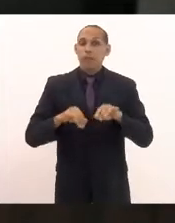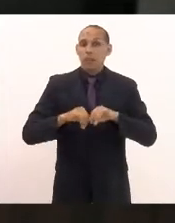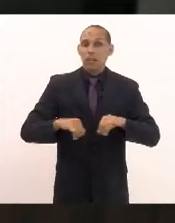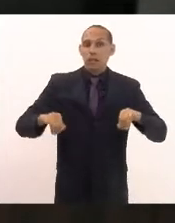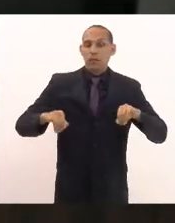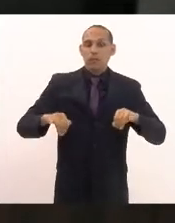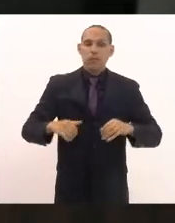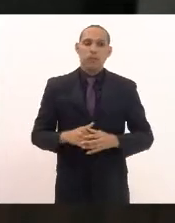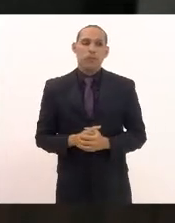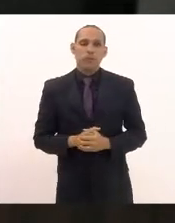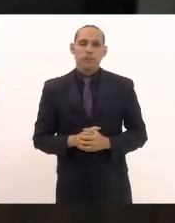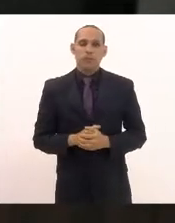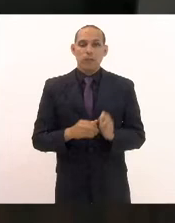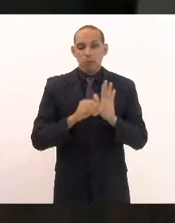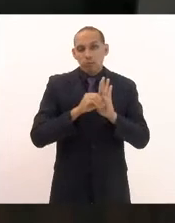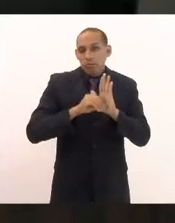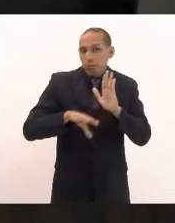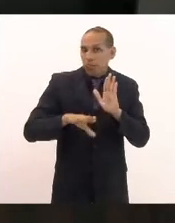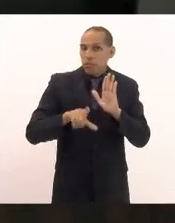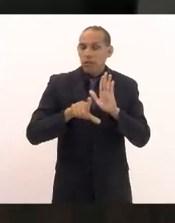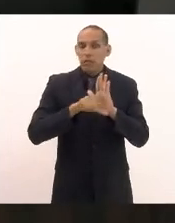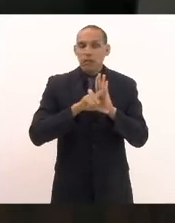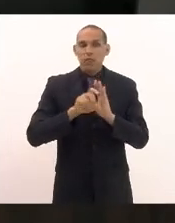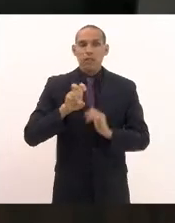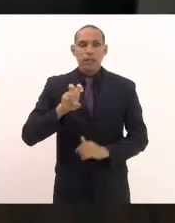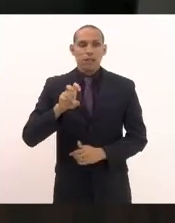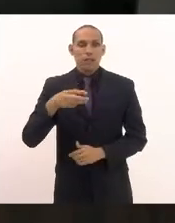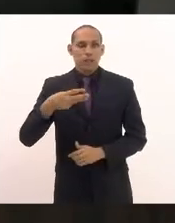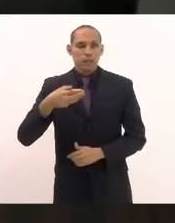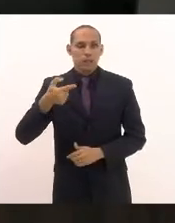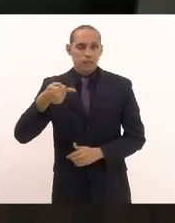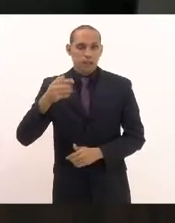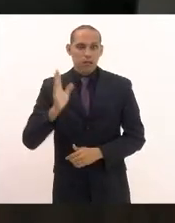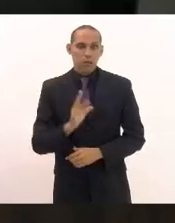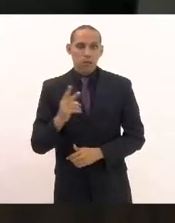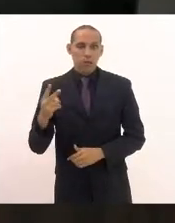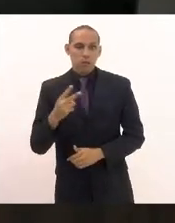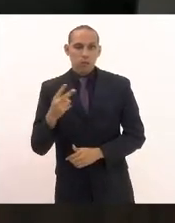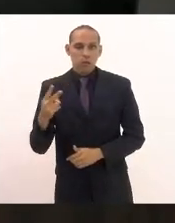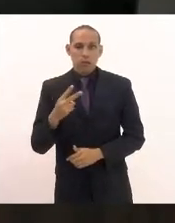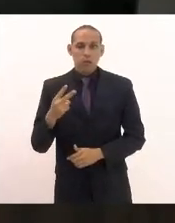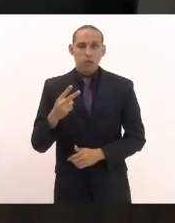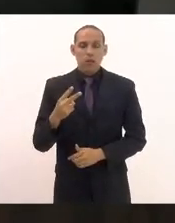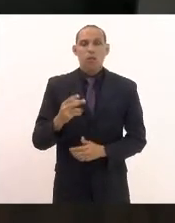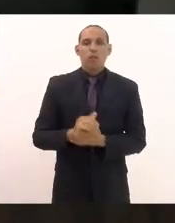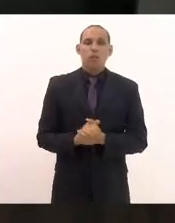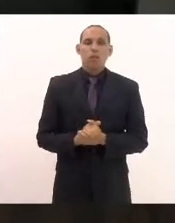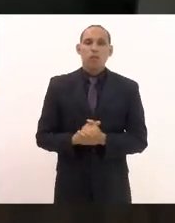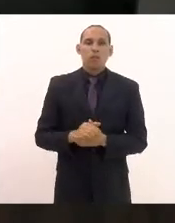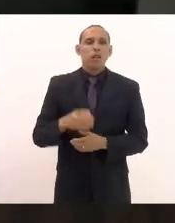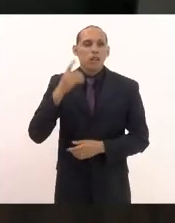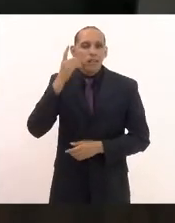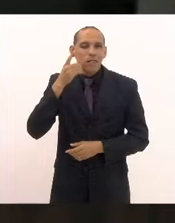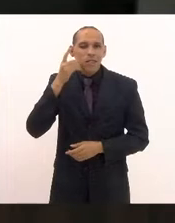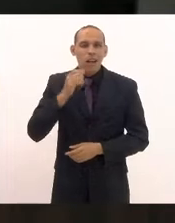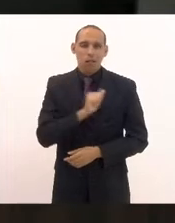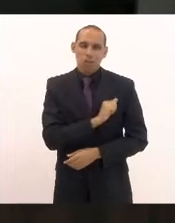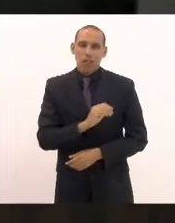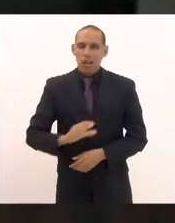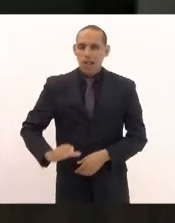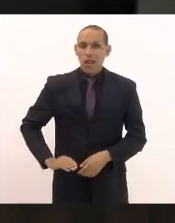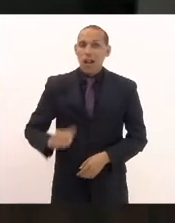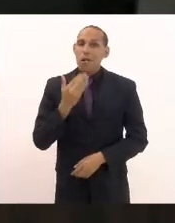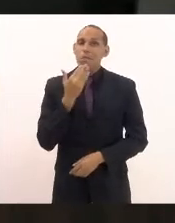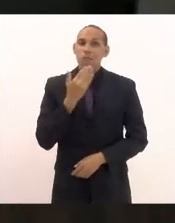Anuncio. Indicação legislativa número 537, 2022, de autoria do deputado André Siciliano, que solicita ao